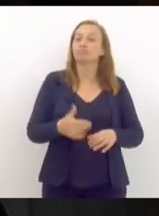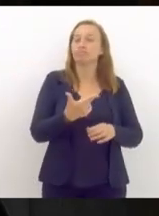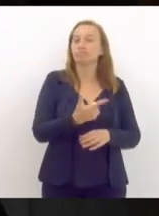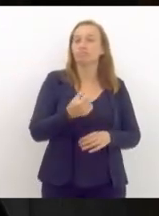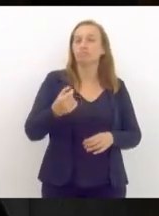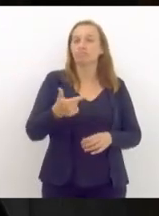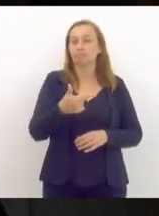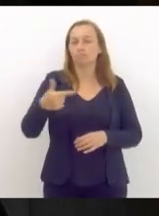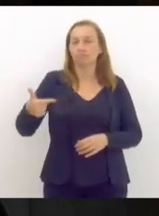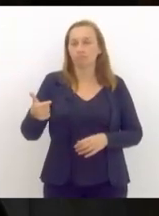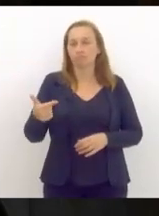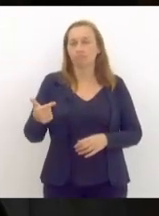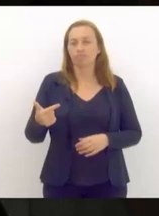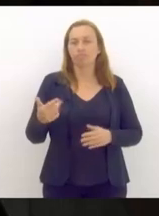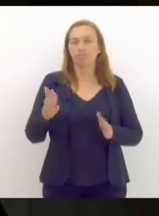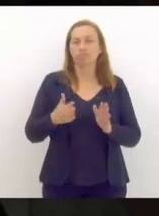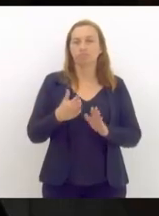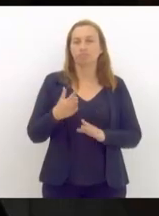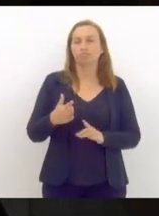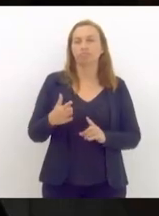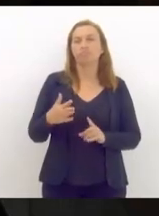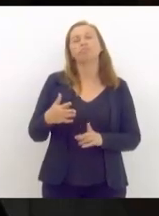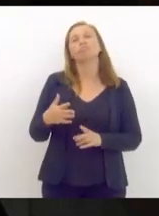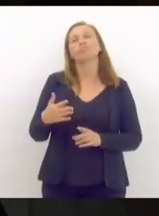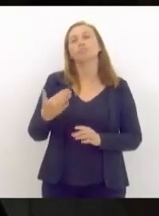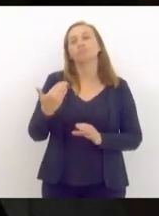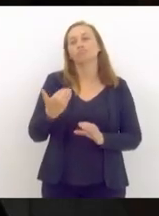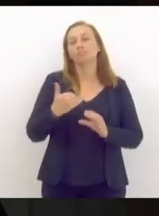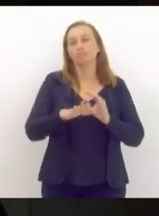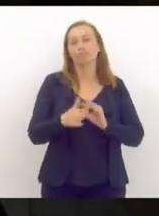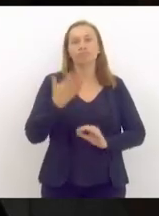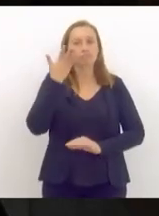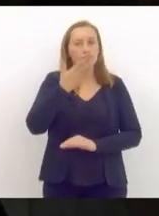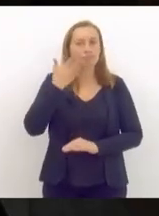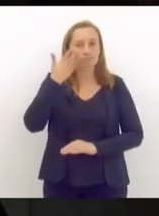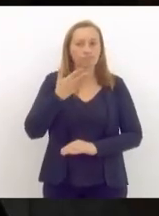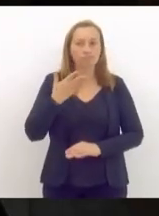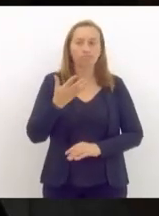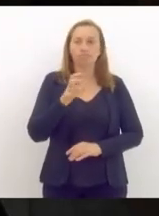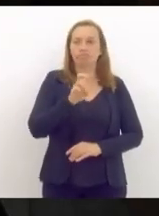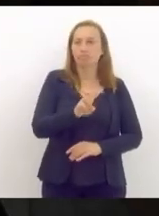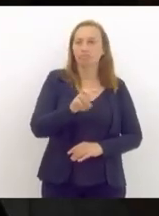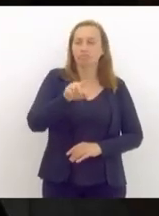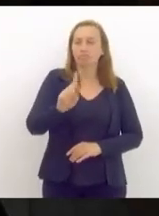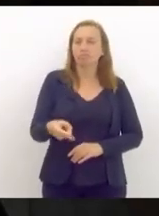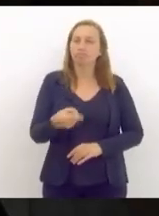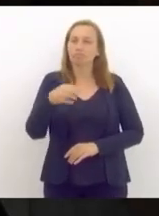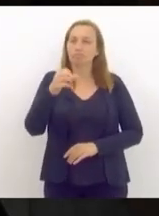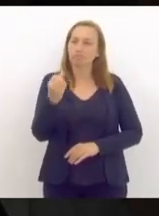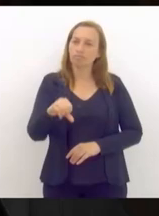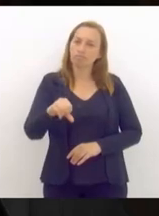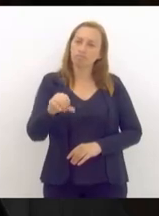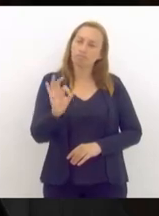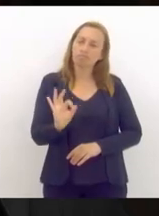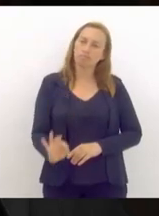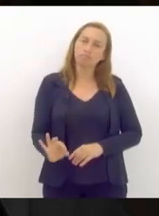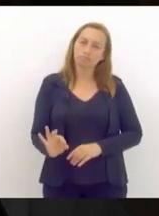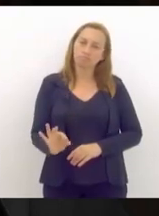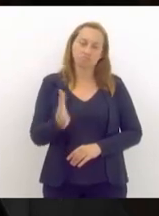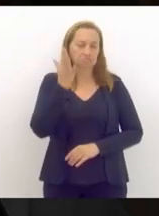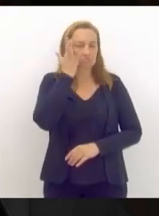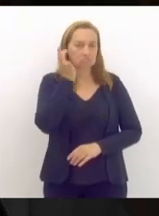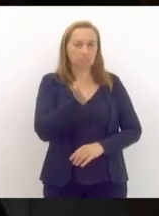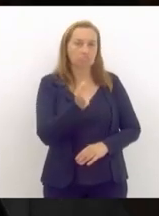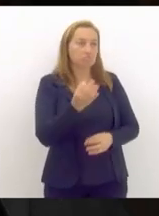Ele enviou para cá uma mensagem concedendo uma recomposição de 5,9%. A gente não sabe exatamente de onde veio aquele número